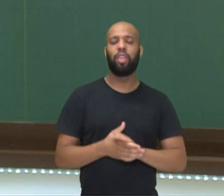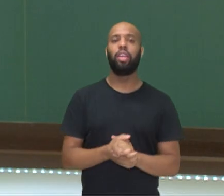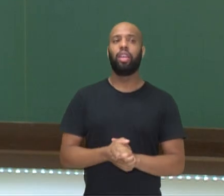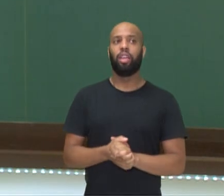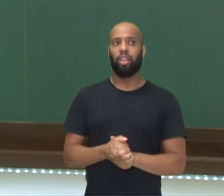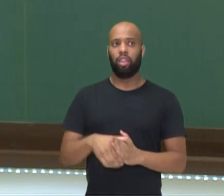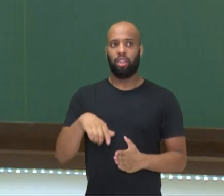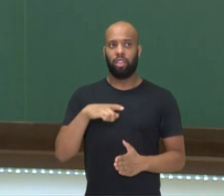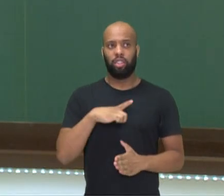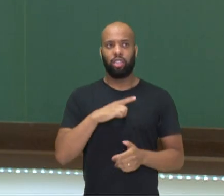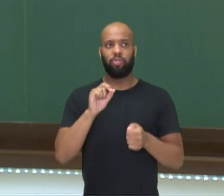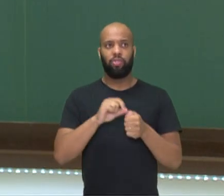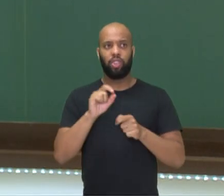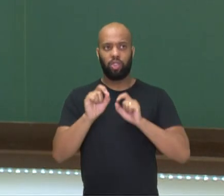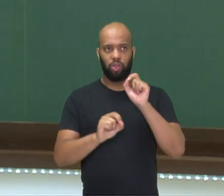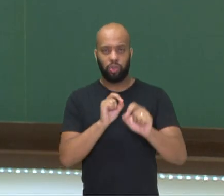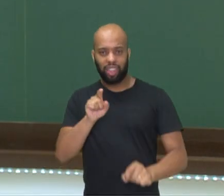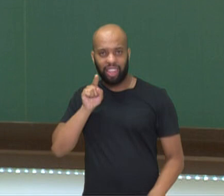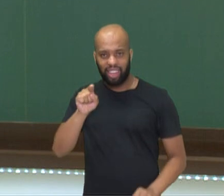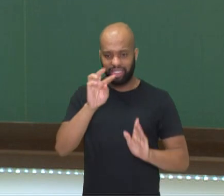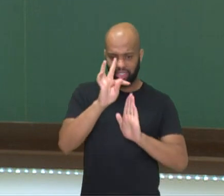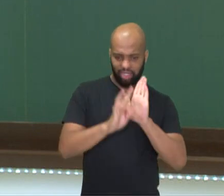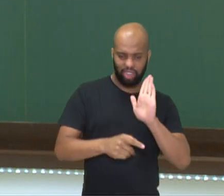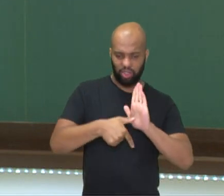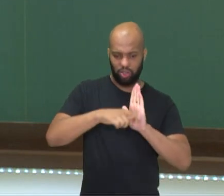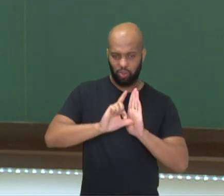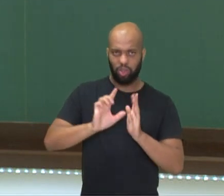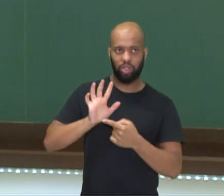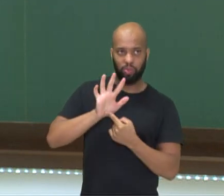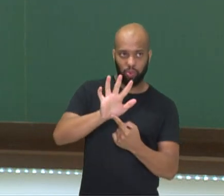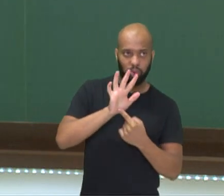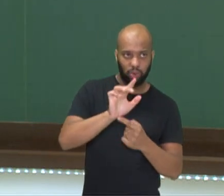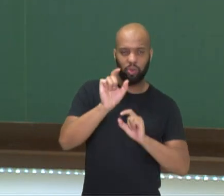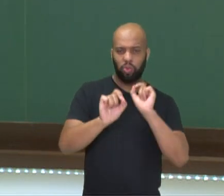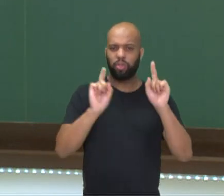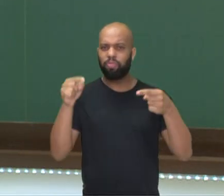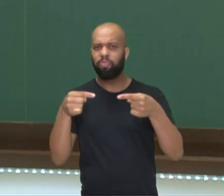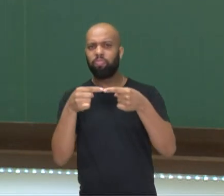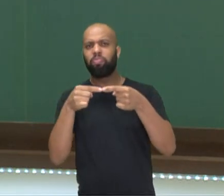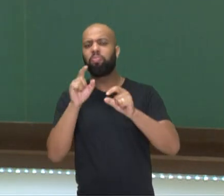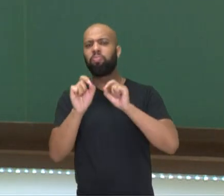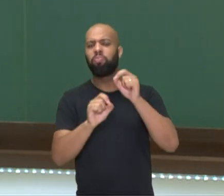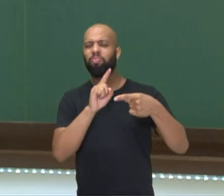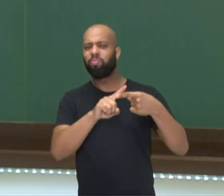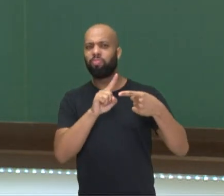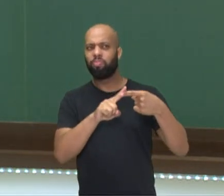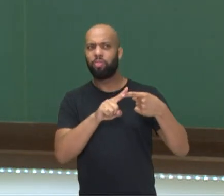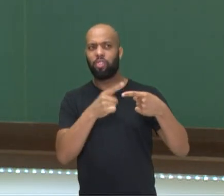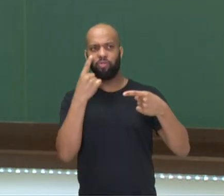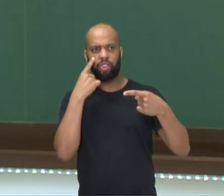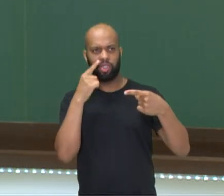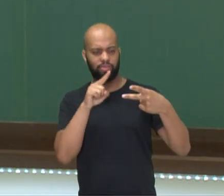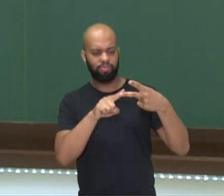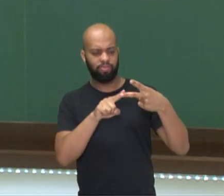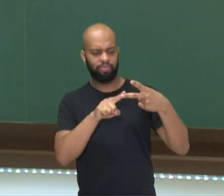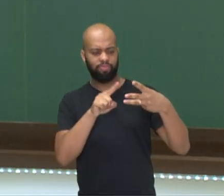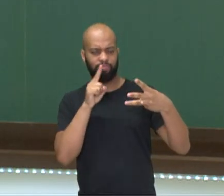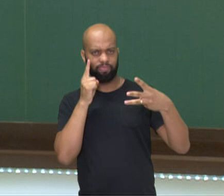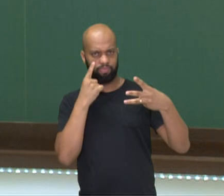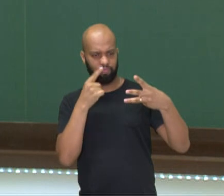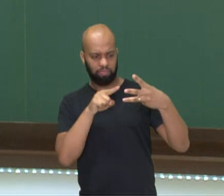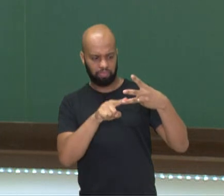temos a primeira atividade. Esse texto é uma carta. Letra B,